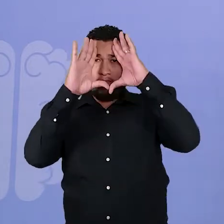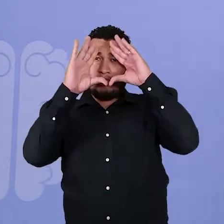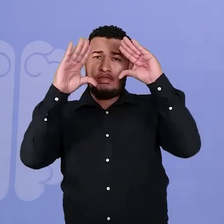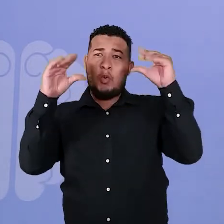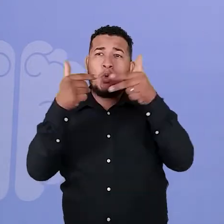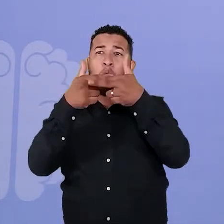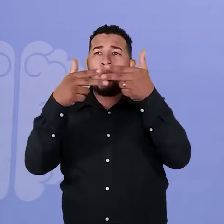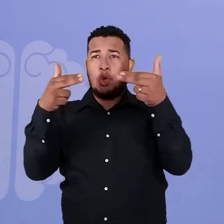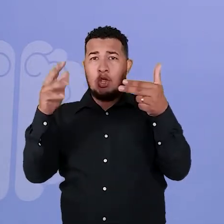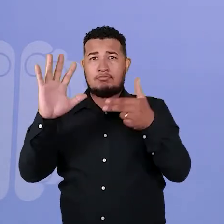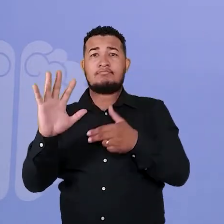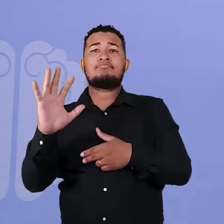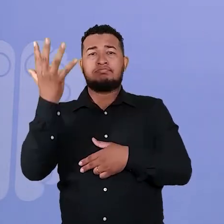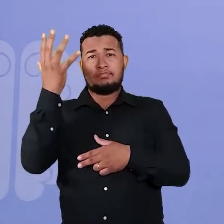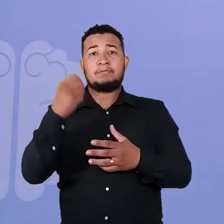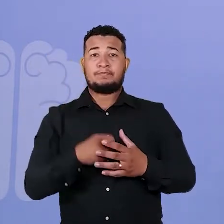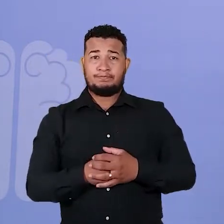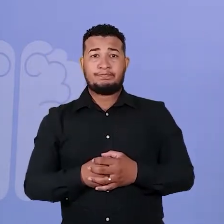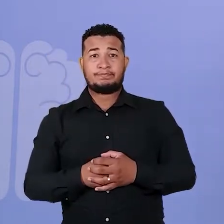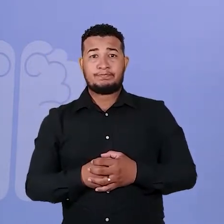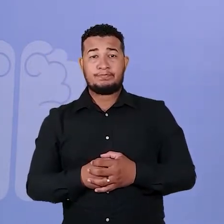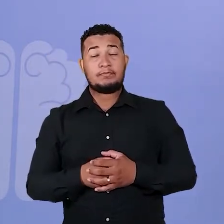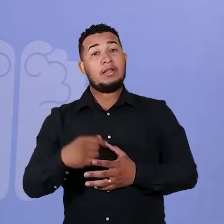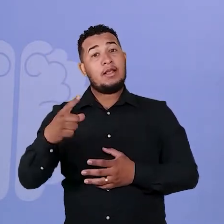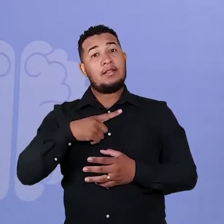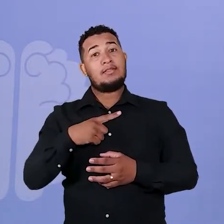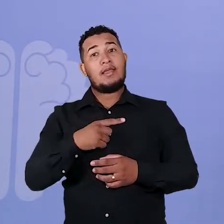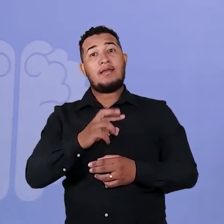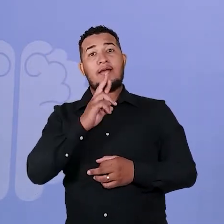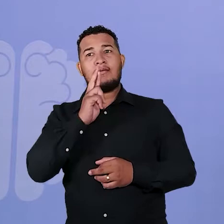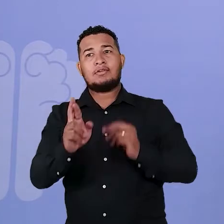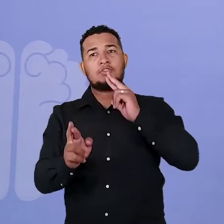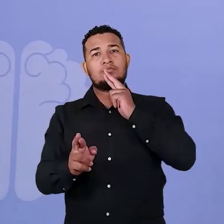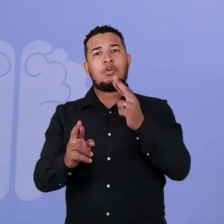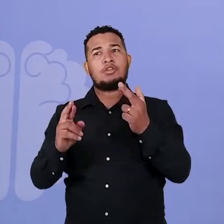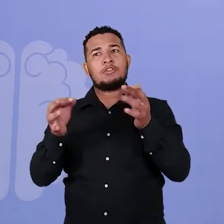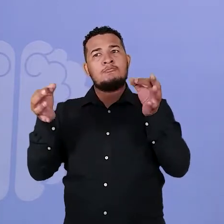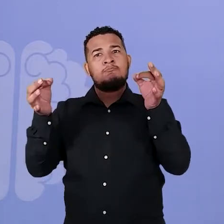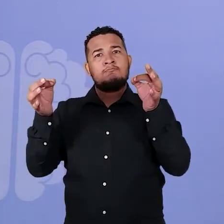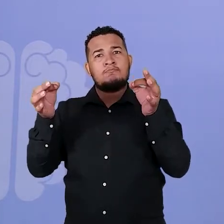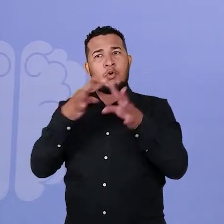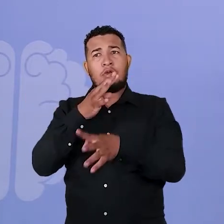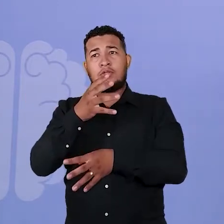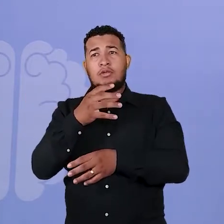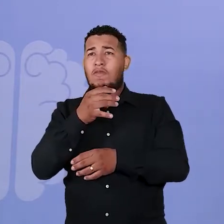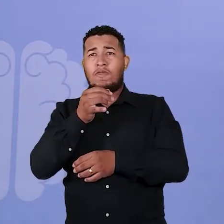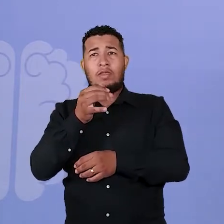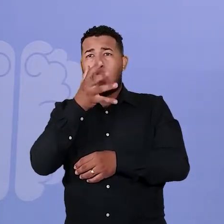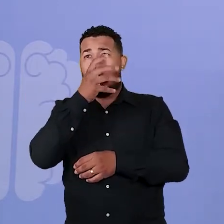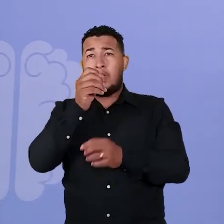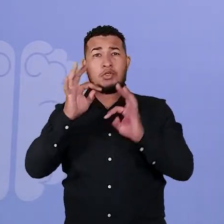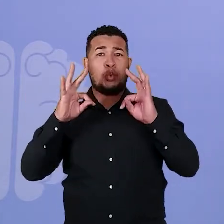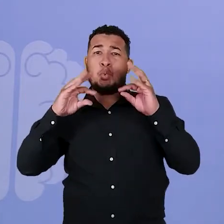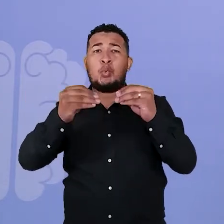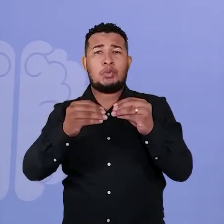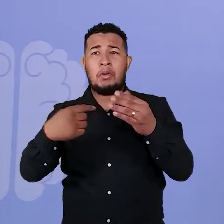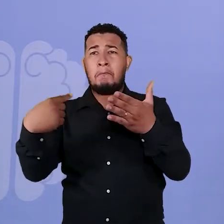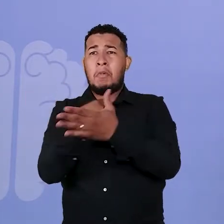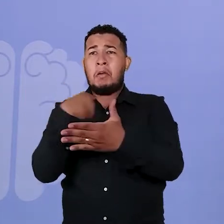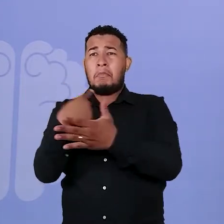bastante tranquilo com as coisas ao nosso redor. Existe resposta pronta para praticamente todas